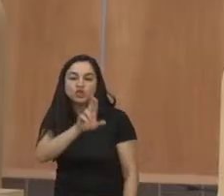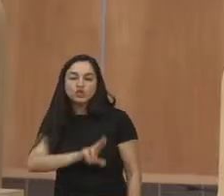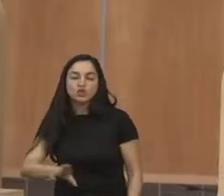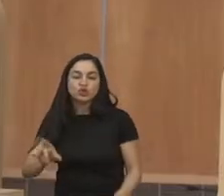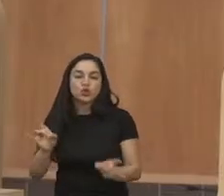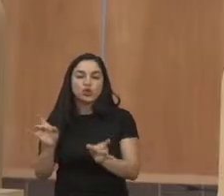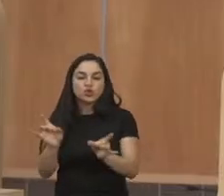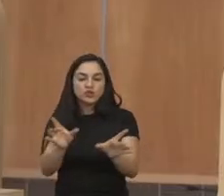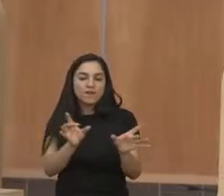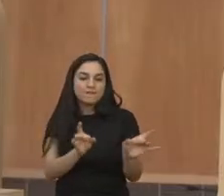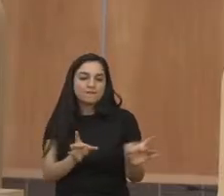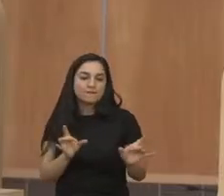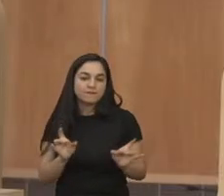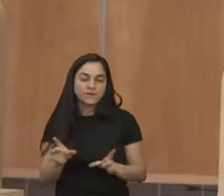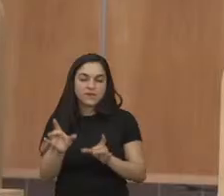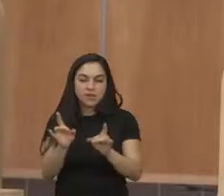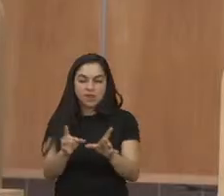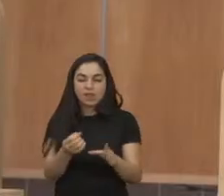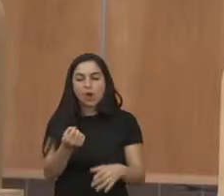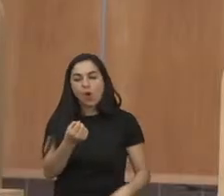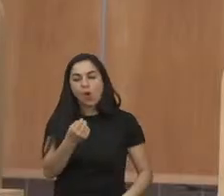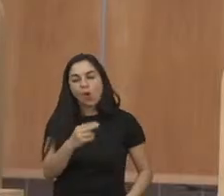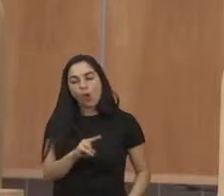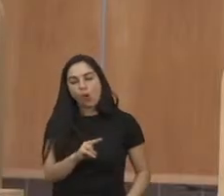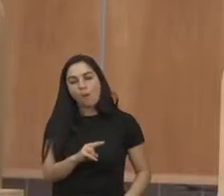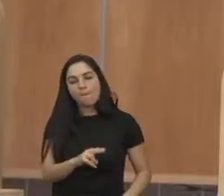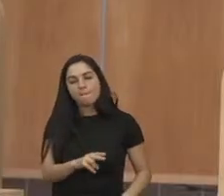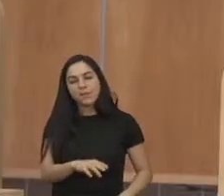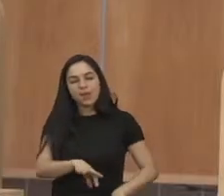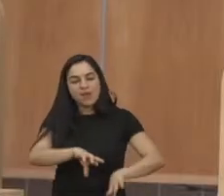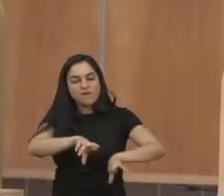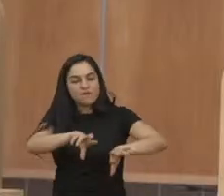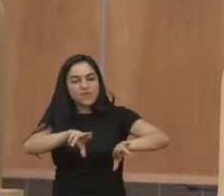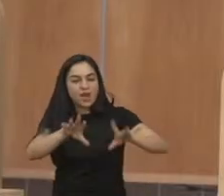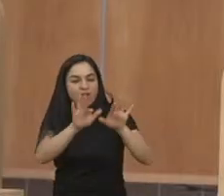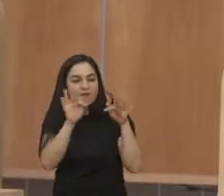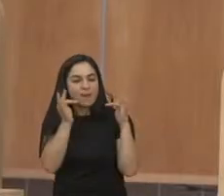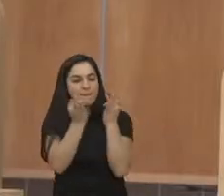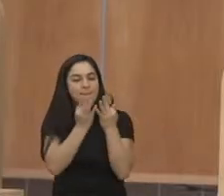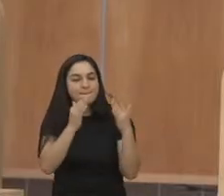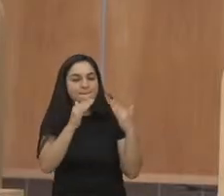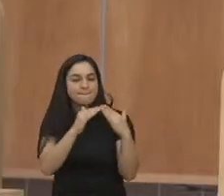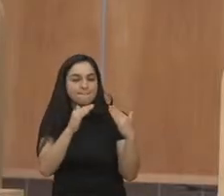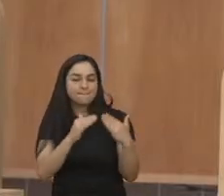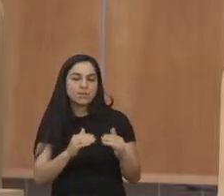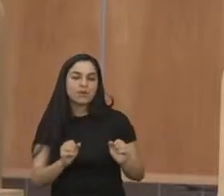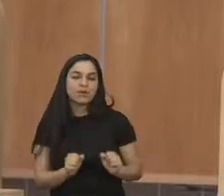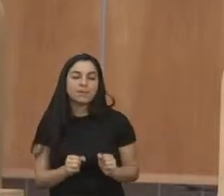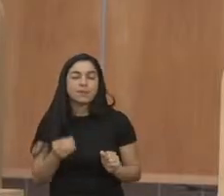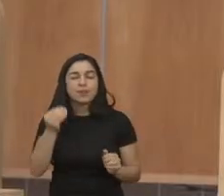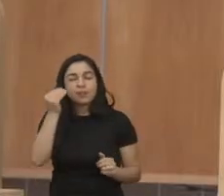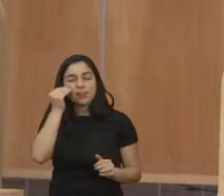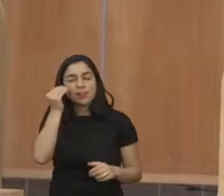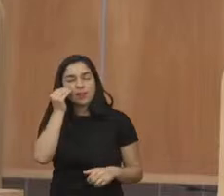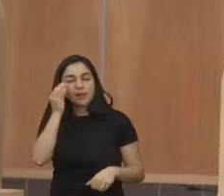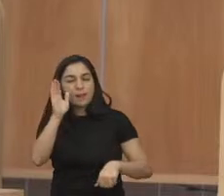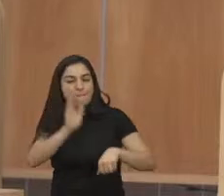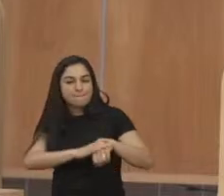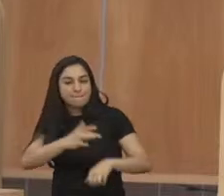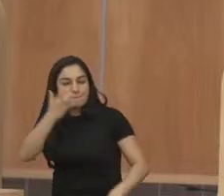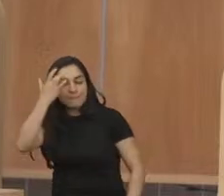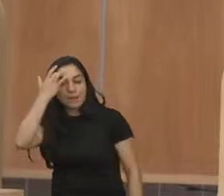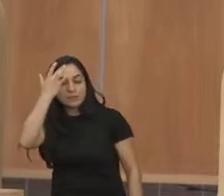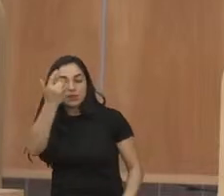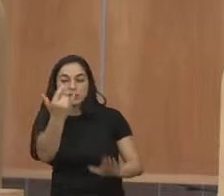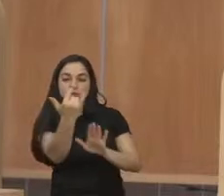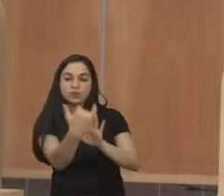de serviços ou residência multifamiliar, buscando desburocratizar e viabilizar a operação